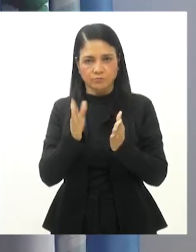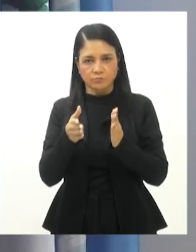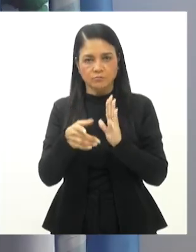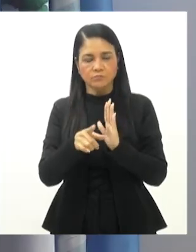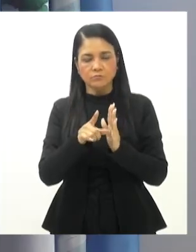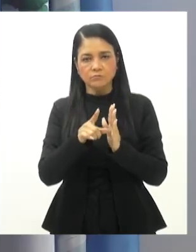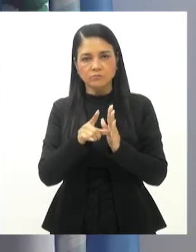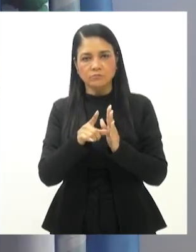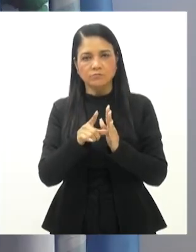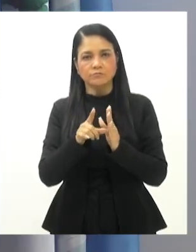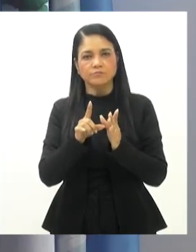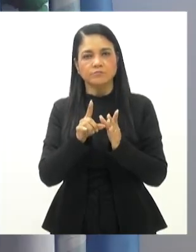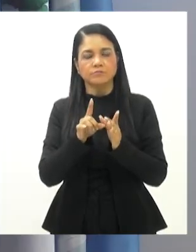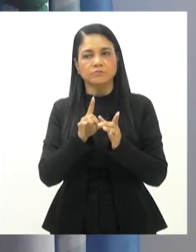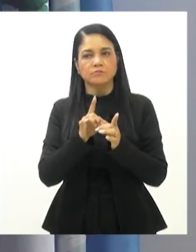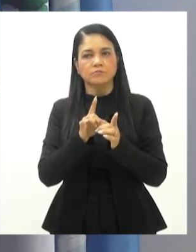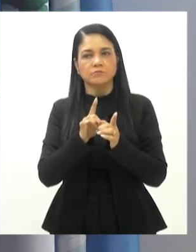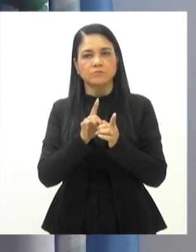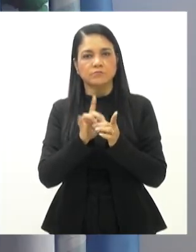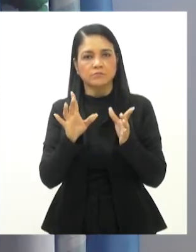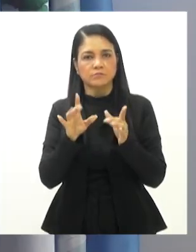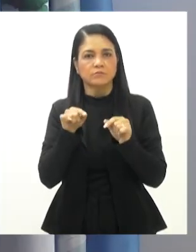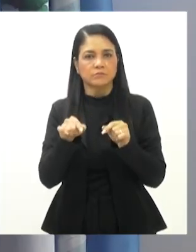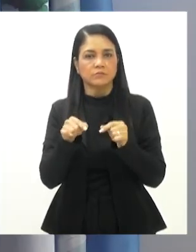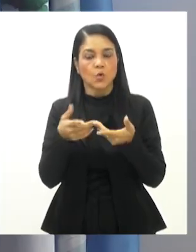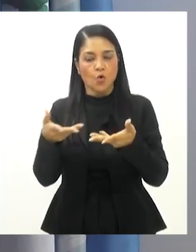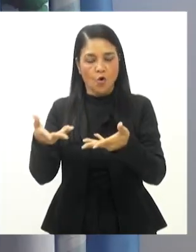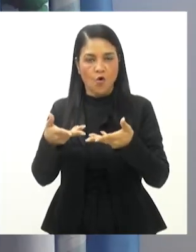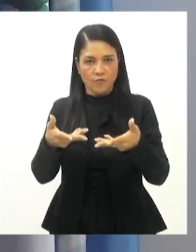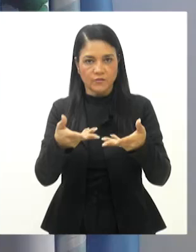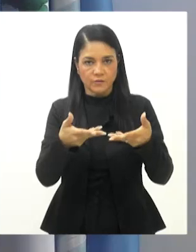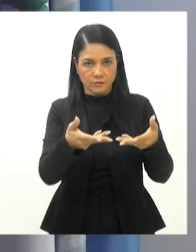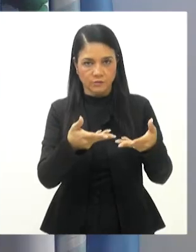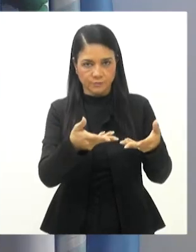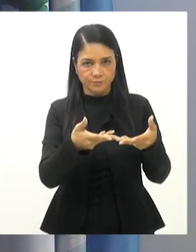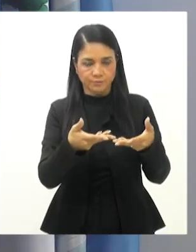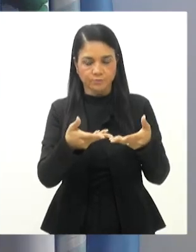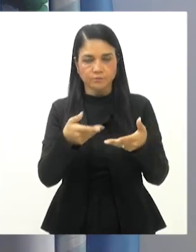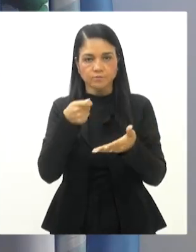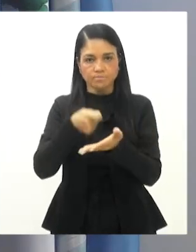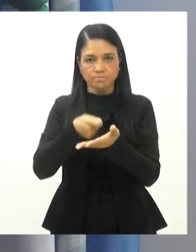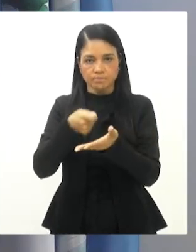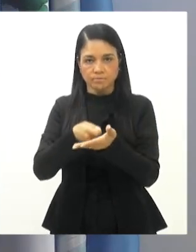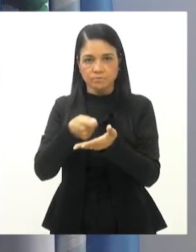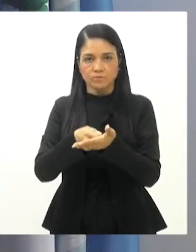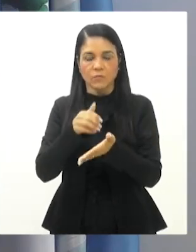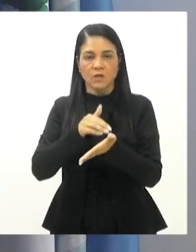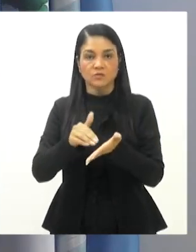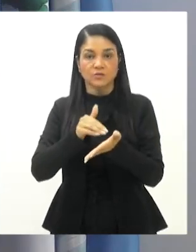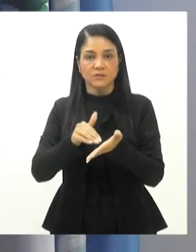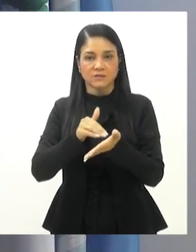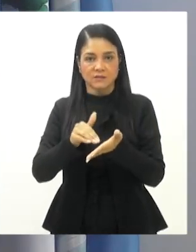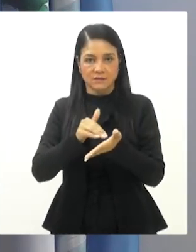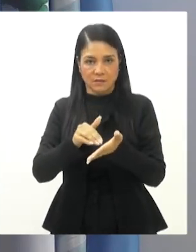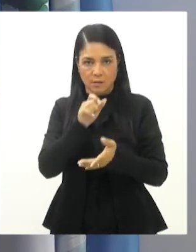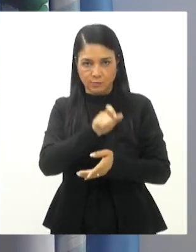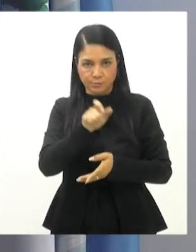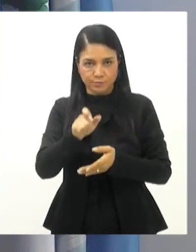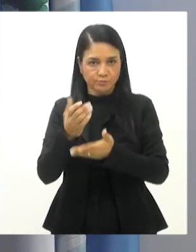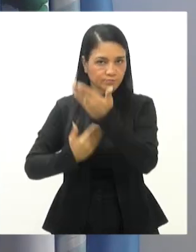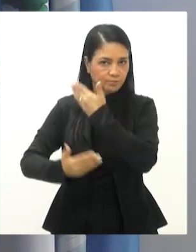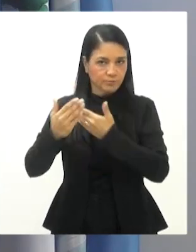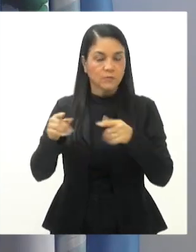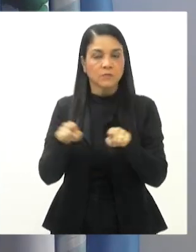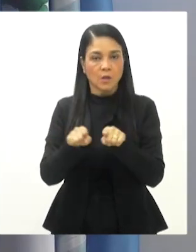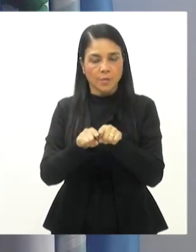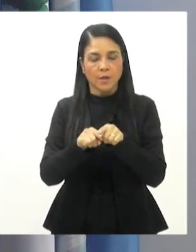havíamos deliberado, no sentido de fazer o convite, a convocação dos secretários à época e agora também dos